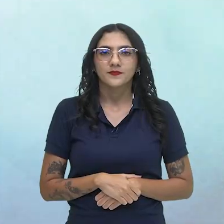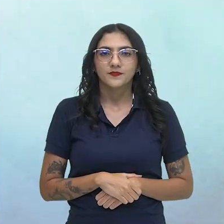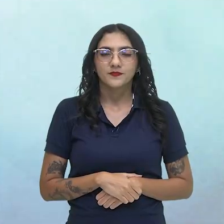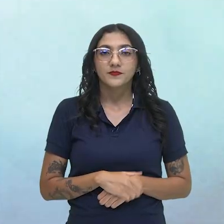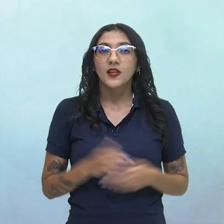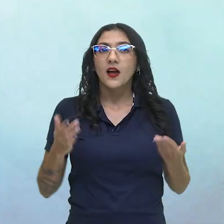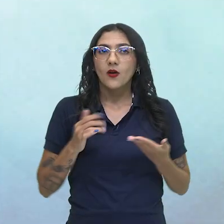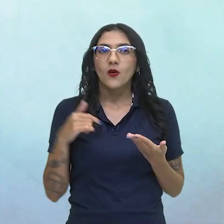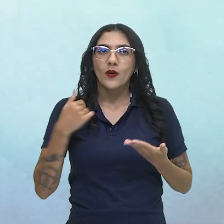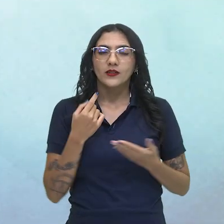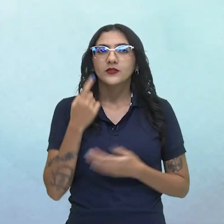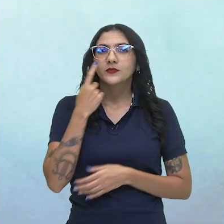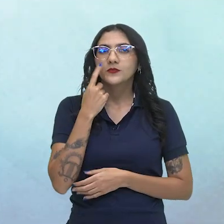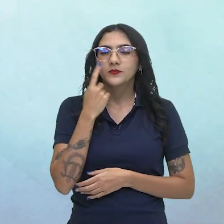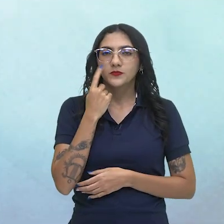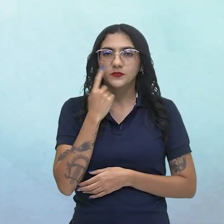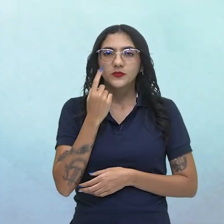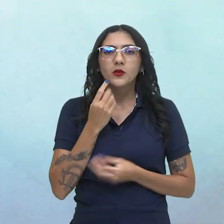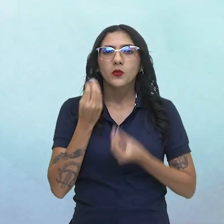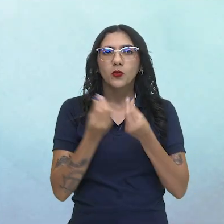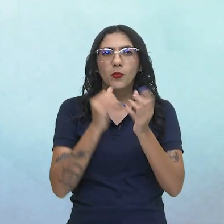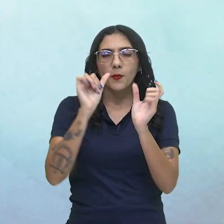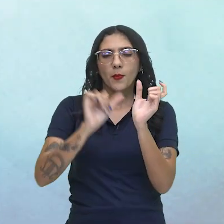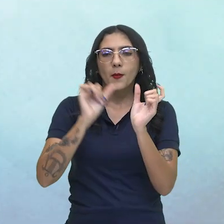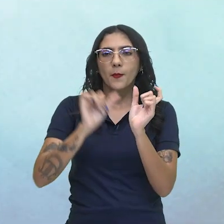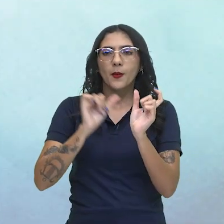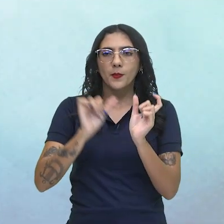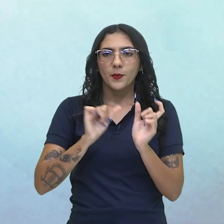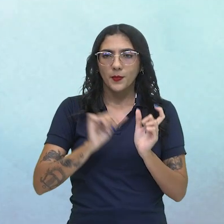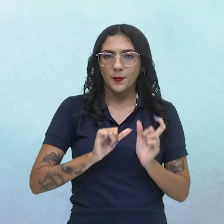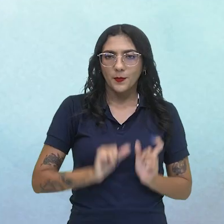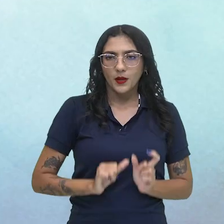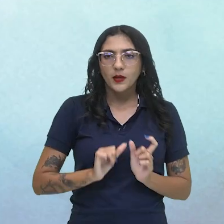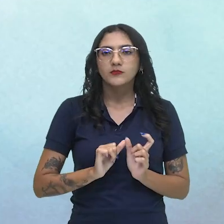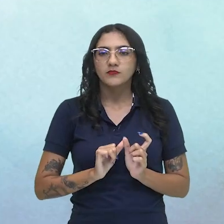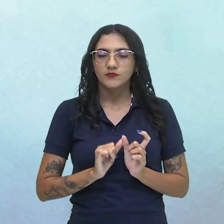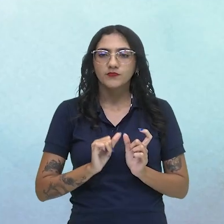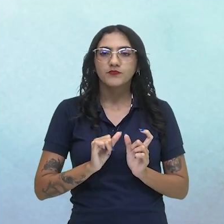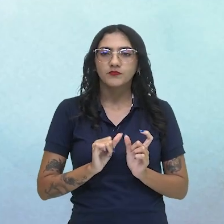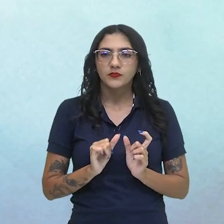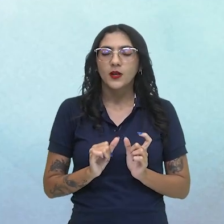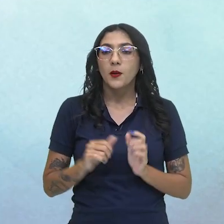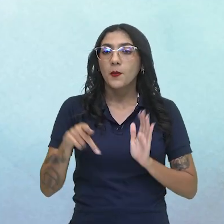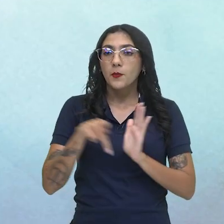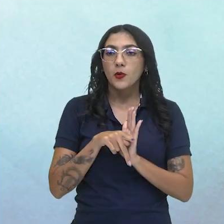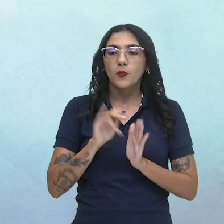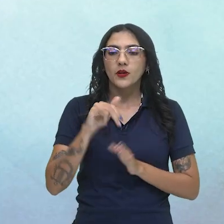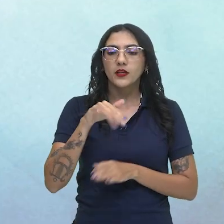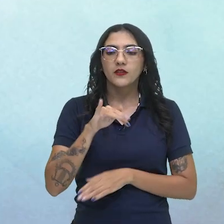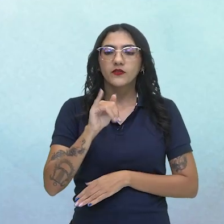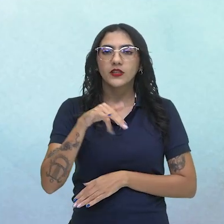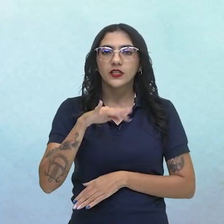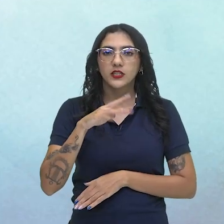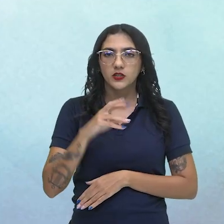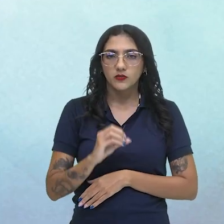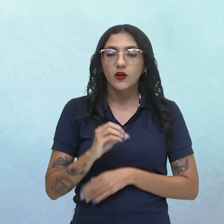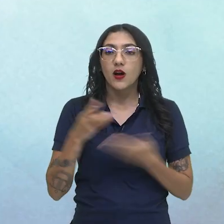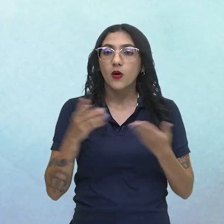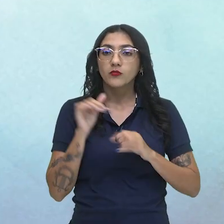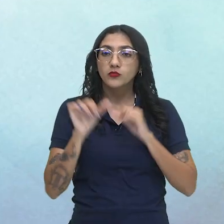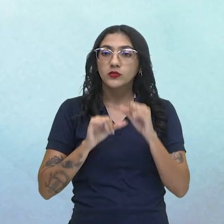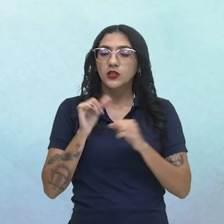Veremos então agora a mudança dos verbos da forma original, ou seja, do infinitivo, para a forma do